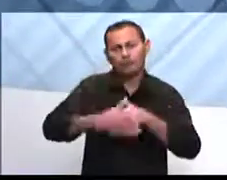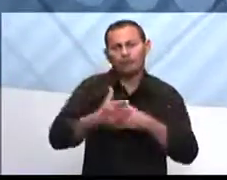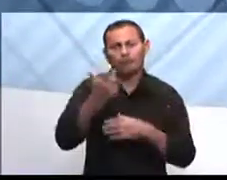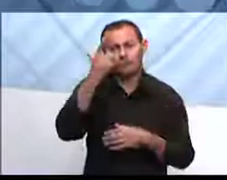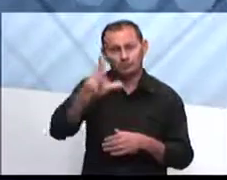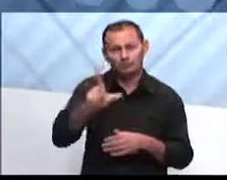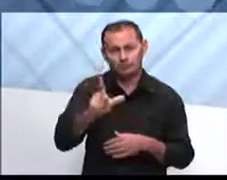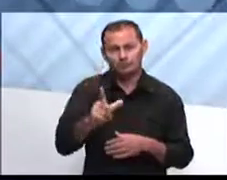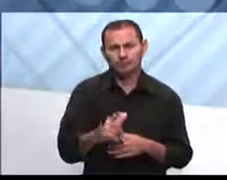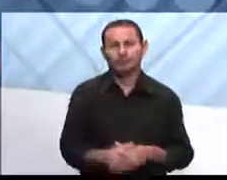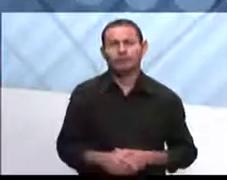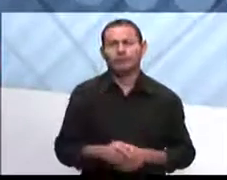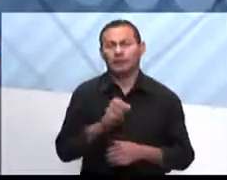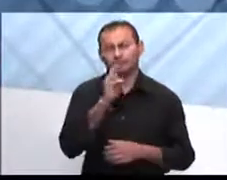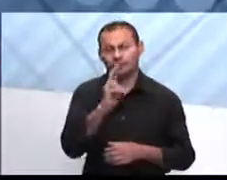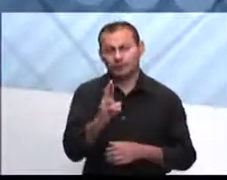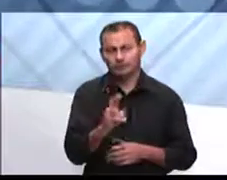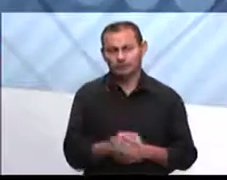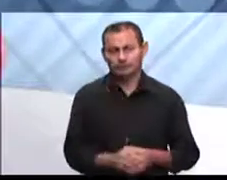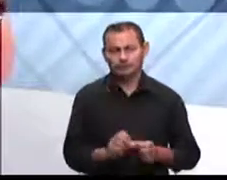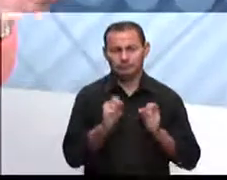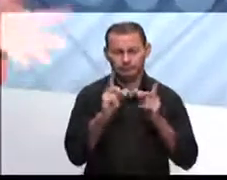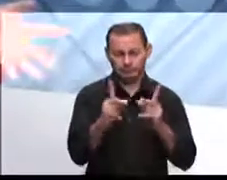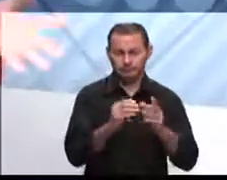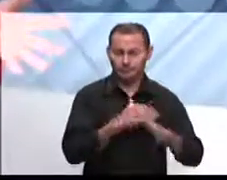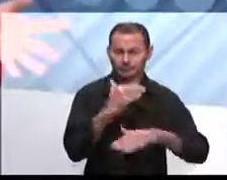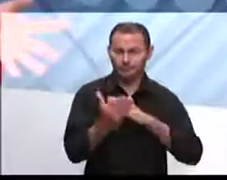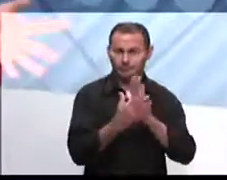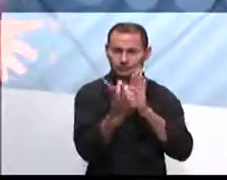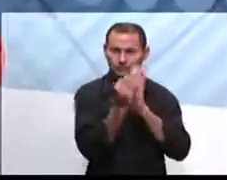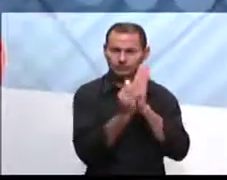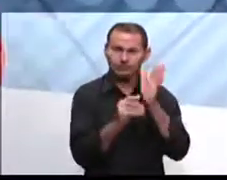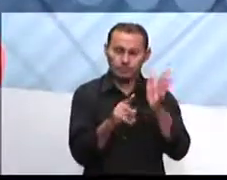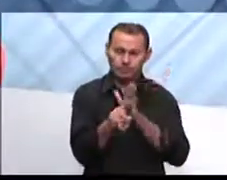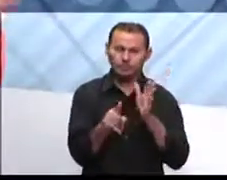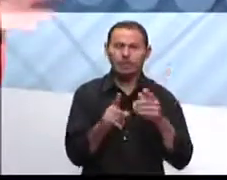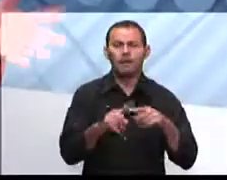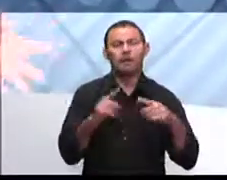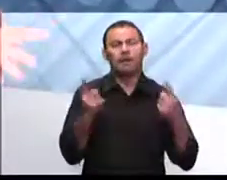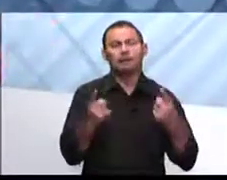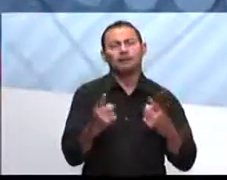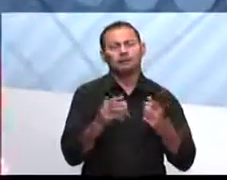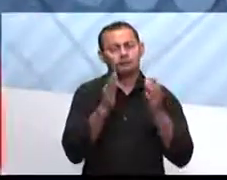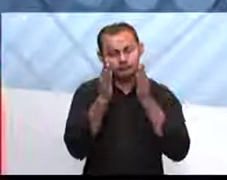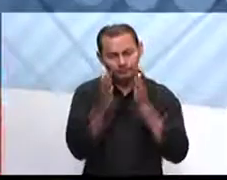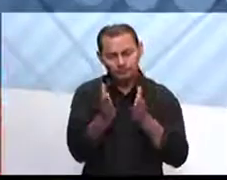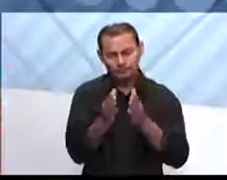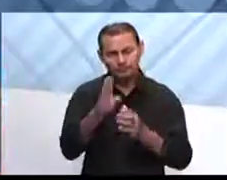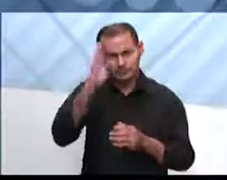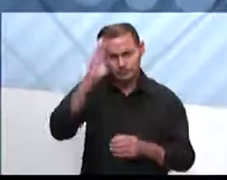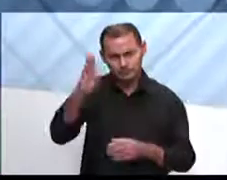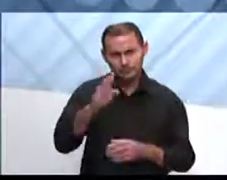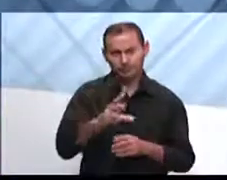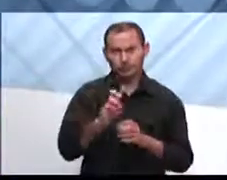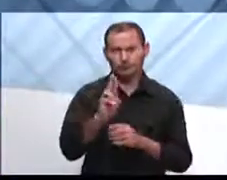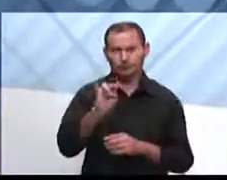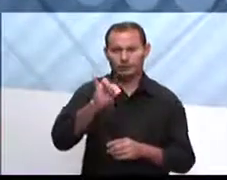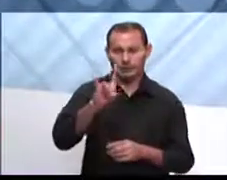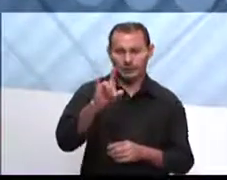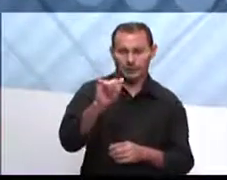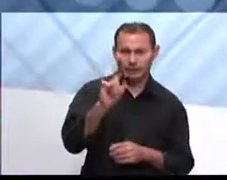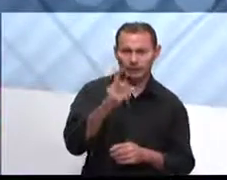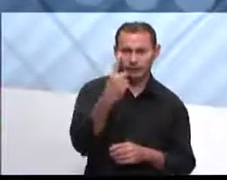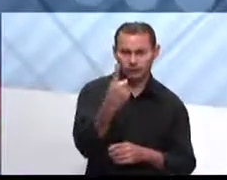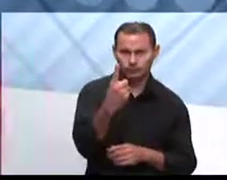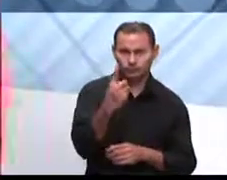vocês consigam resolver. Então, todo o conteúdo cai, mas com ênfase principalmente na unidade 1,